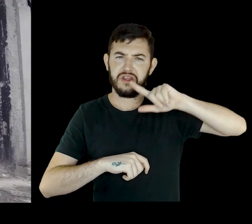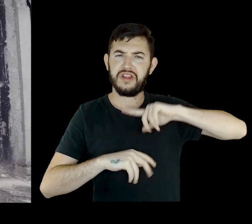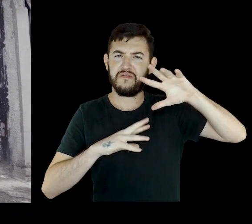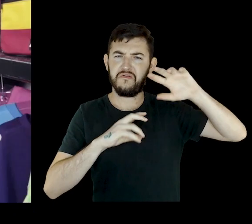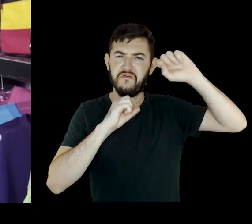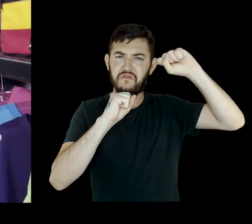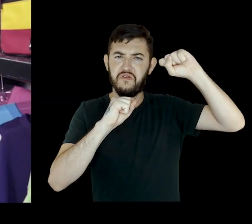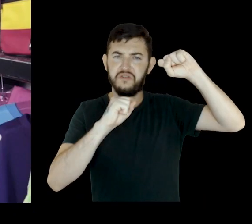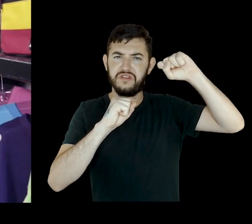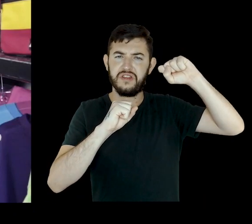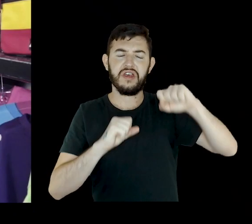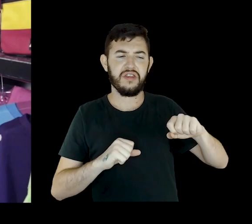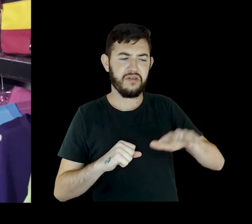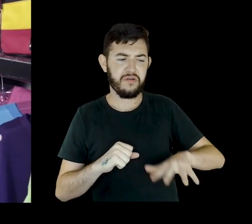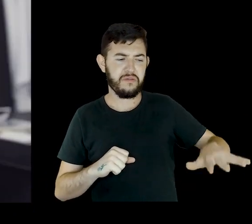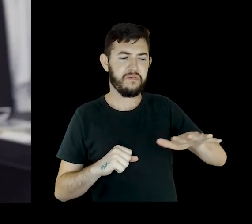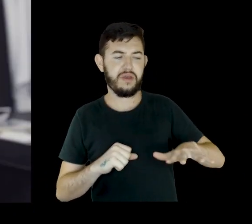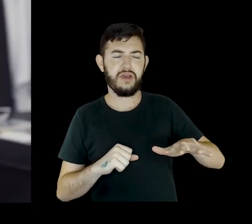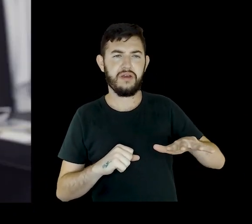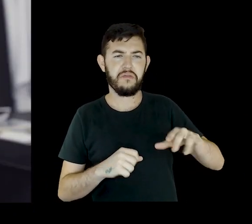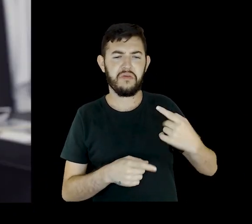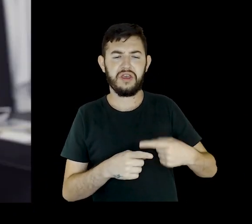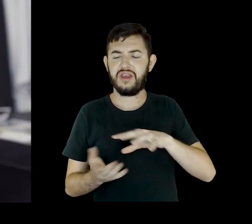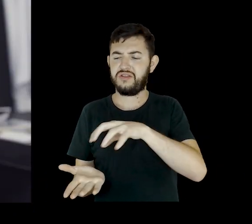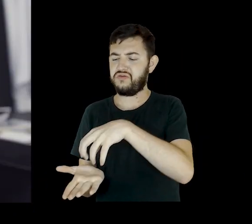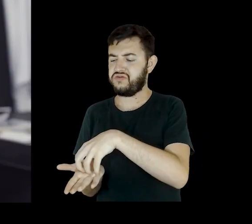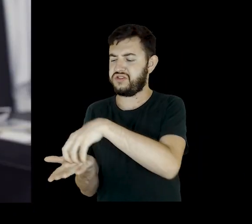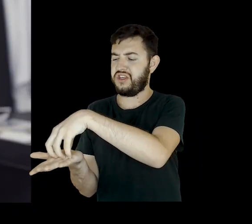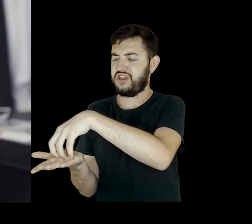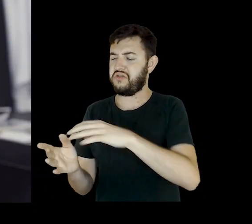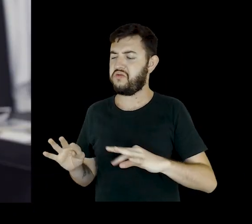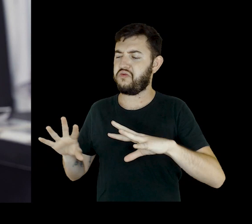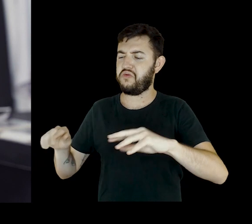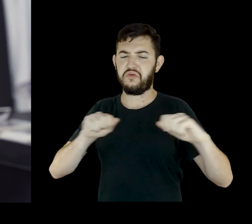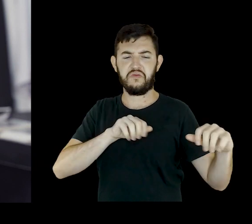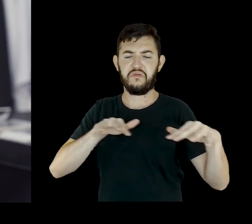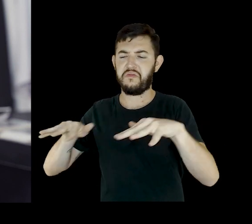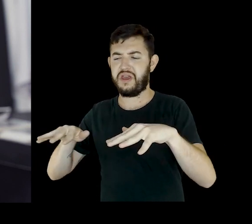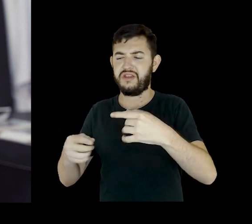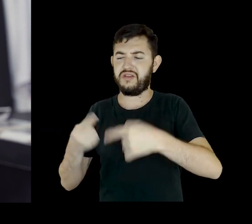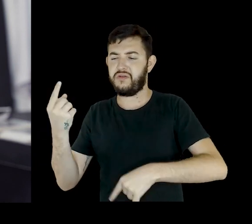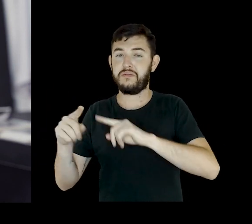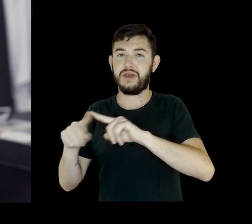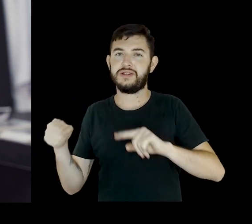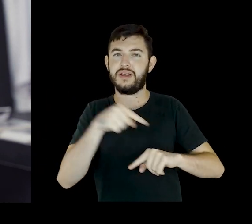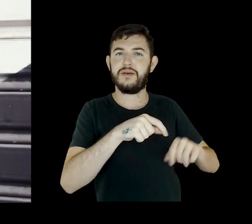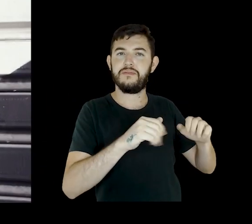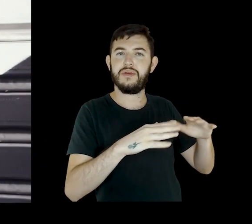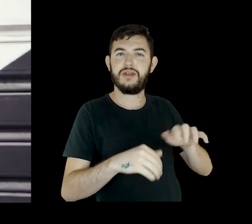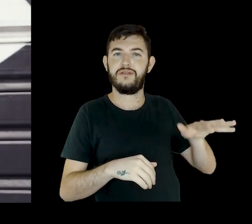que ele simplesmente não é um bairro dormitório. Que é o centro, porque é tudo lá no centro, porque a gente não pode fazer o nosso centro. A periferia é o